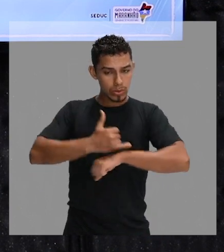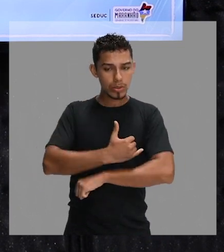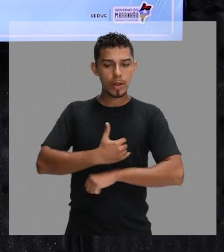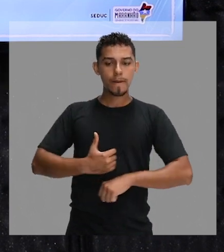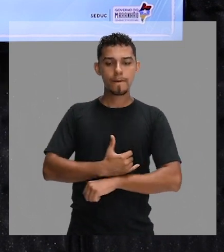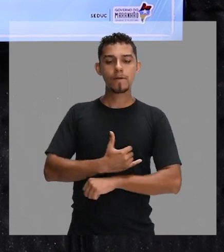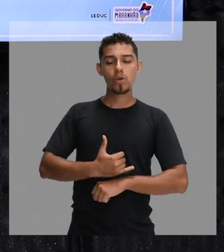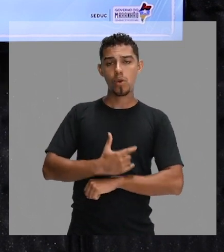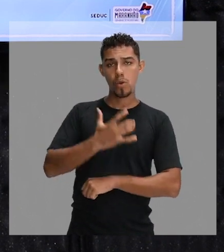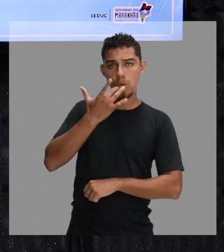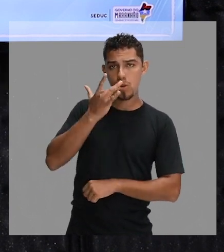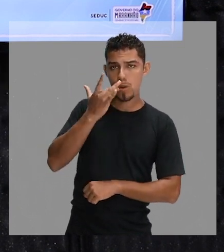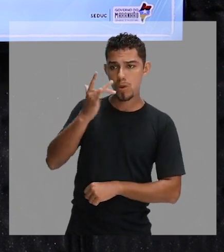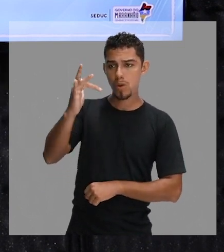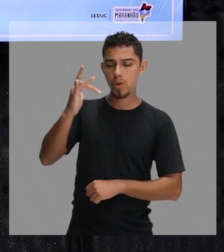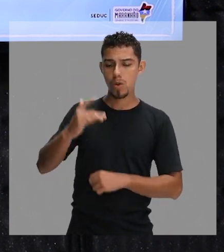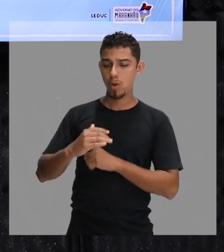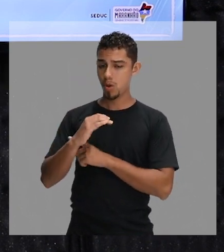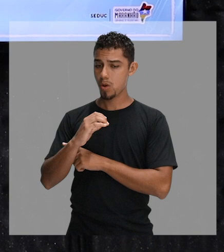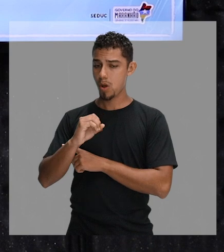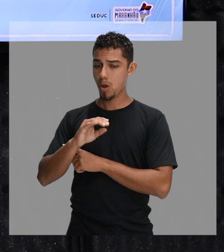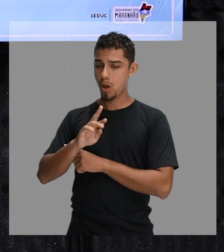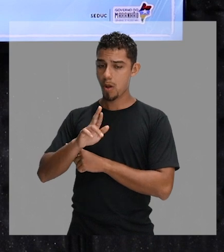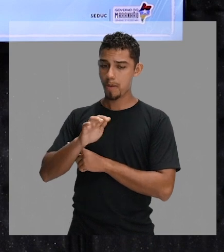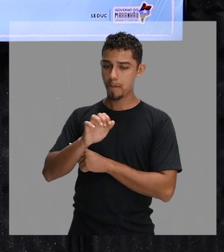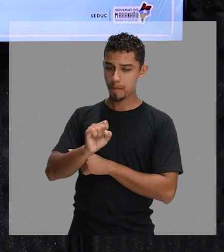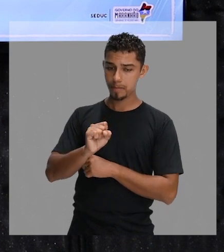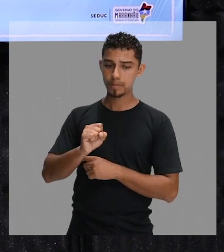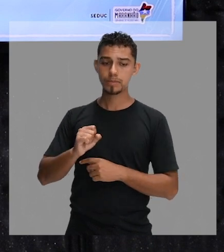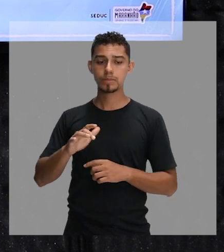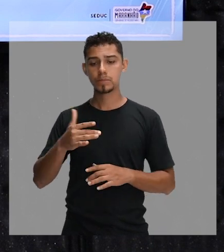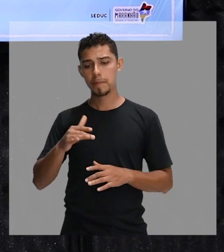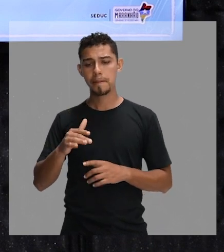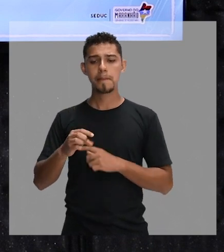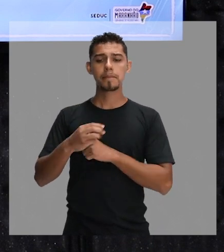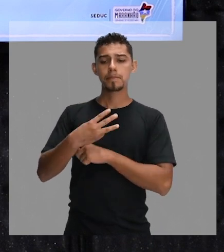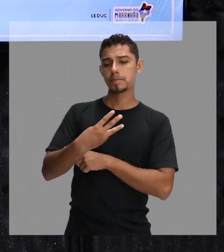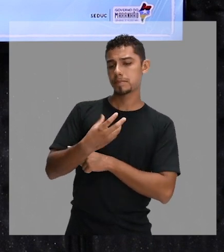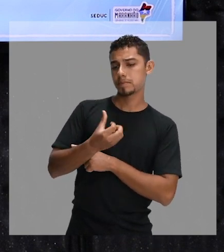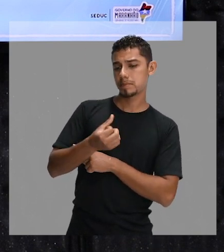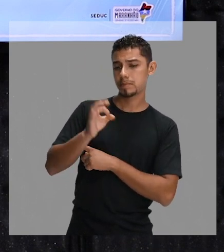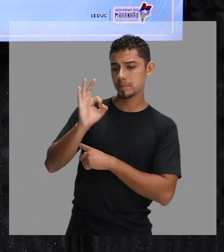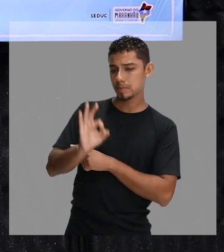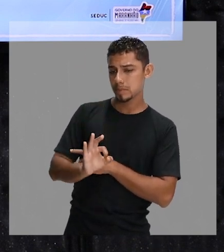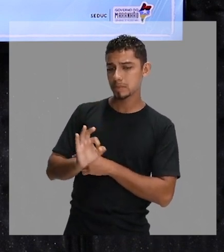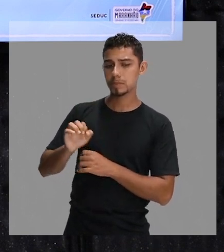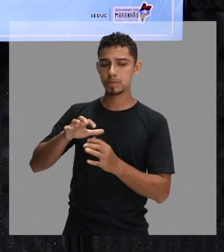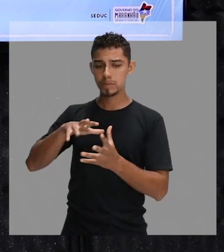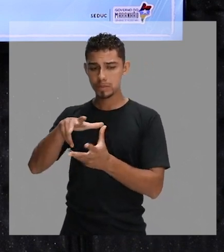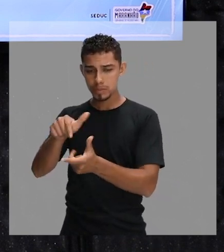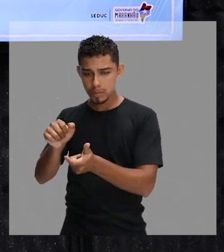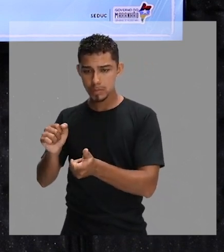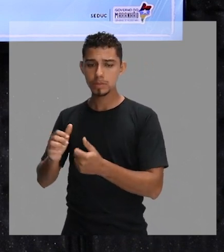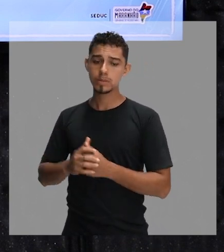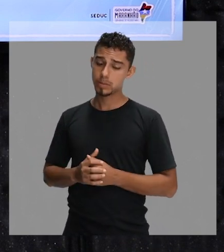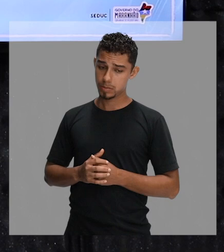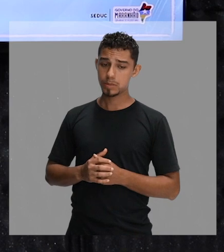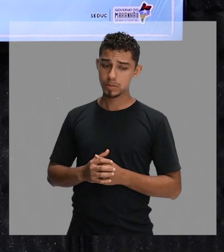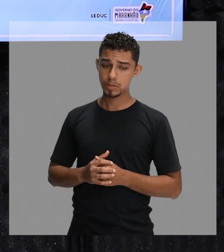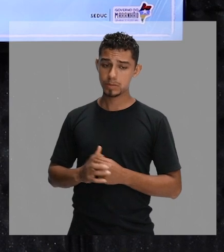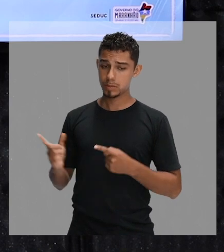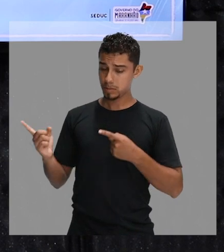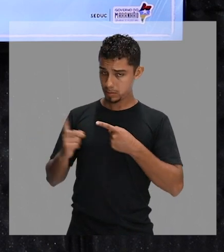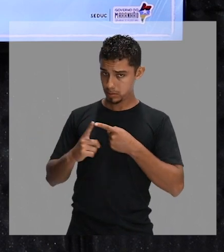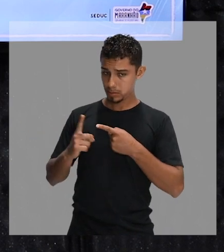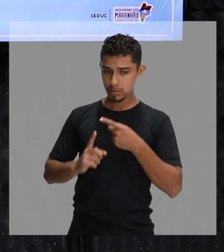cobre. 64% do nosso território, do território brasileiro, é formado por bacias sedimentares, 36% por